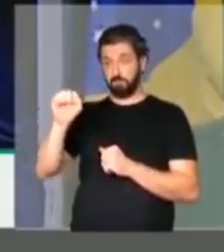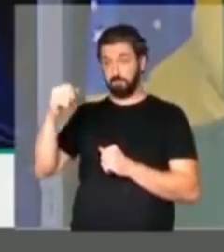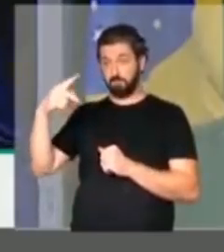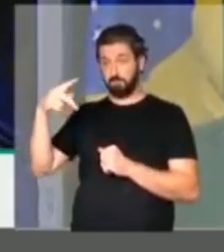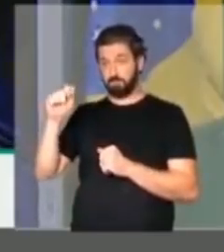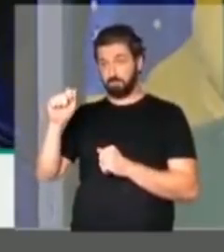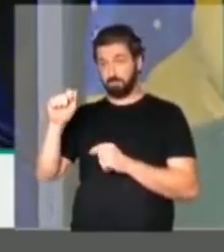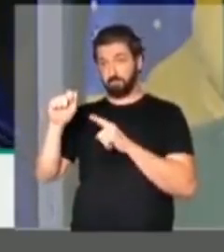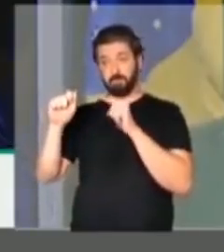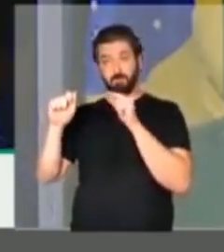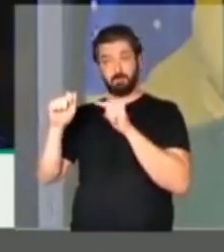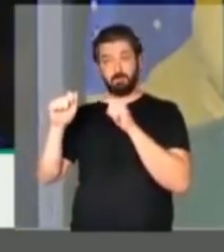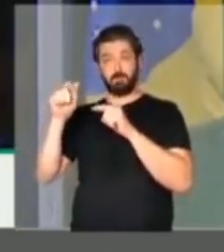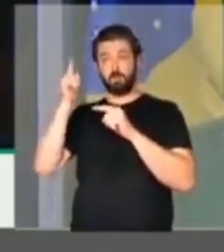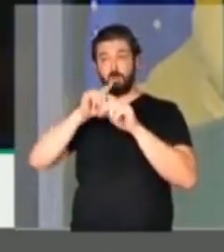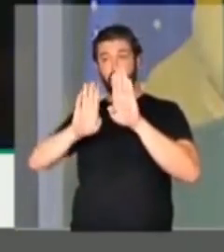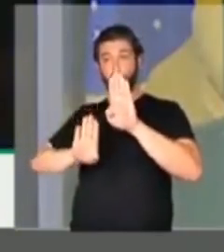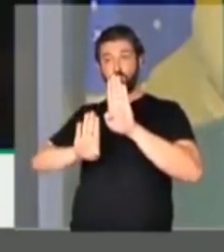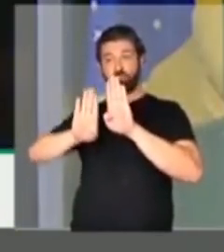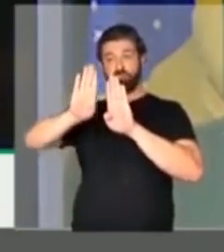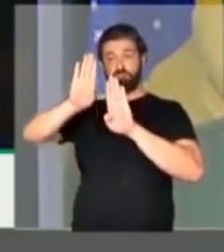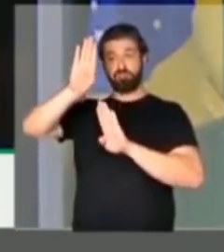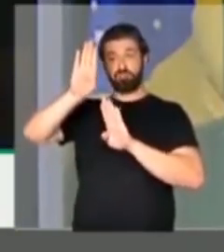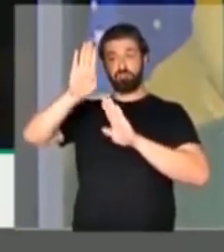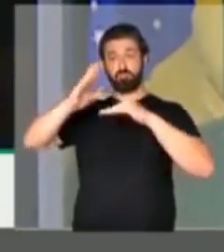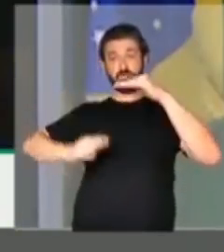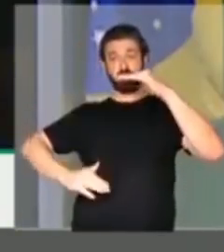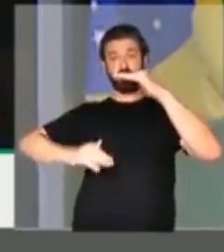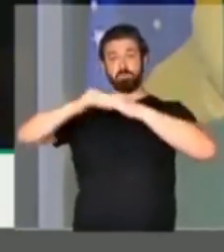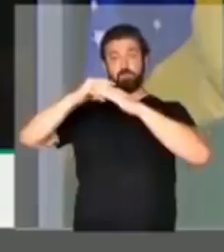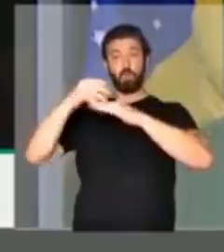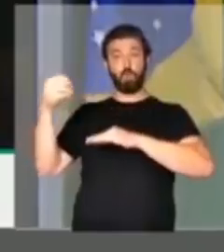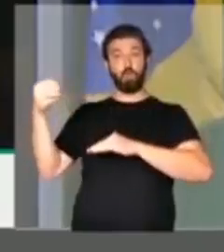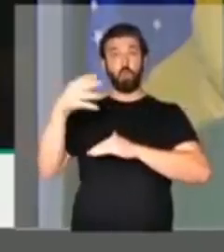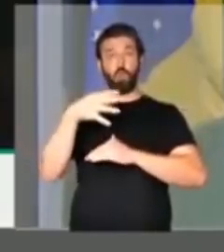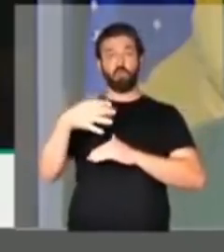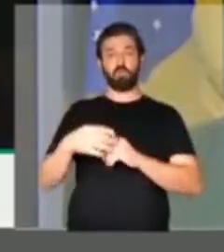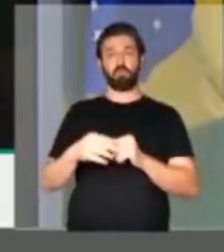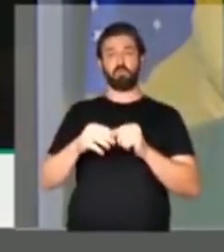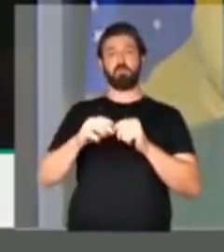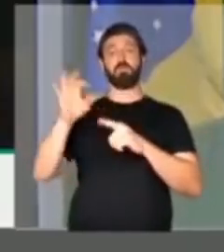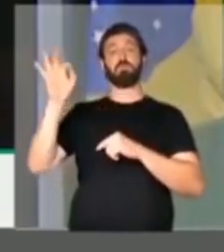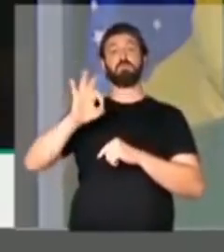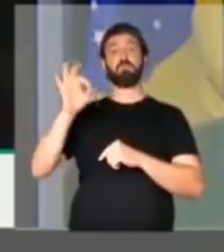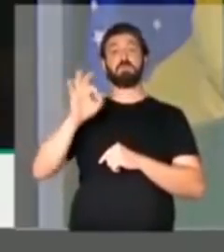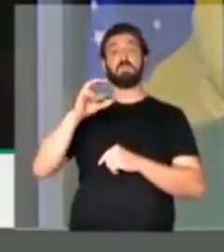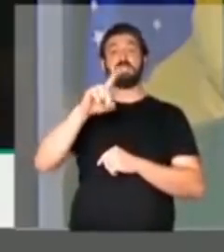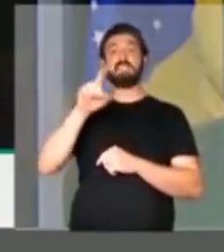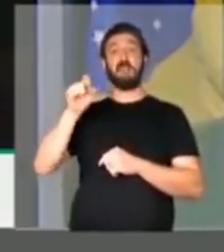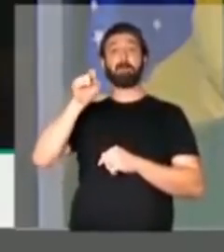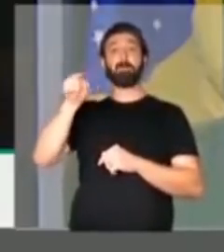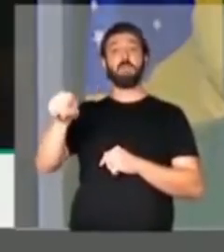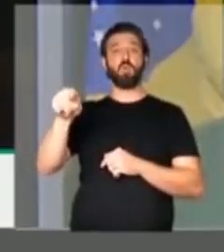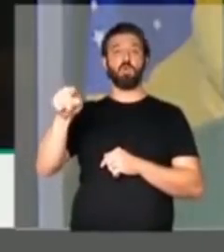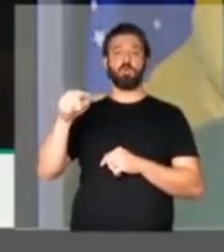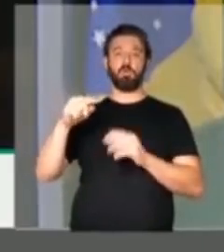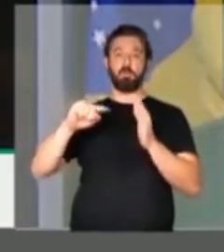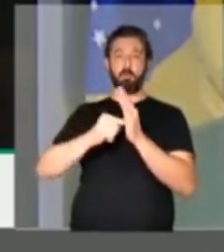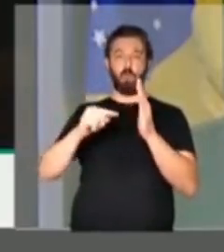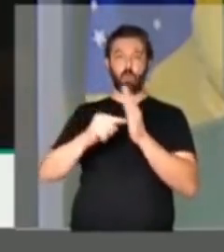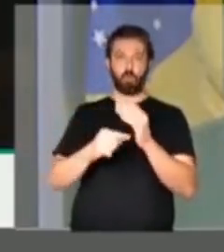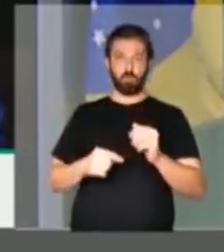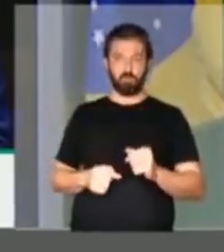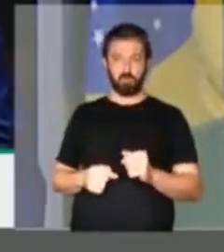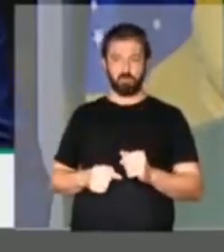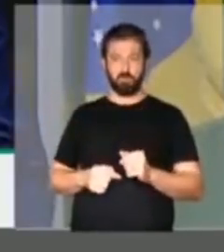a Bovespa, atingiu o inédito índice de 100 mil pontos.